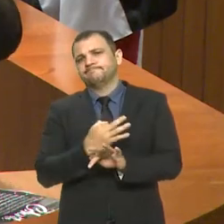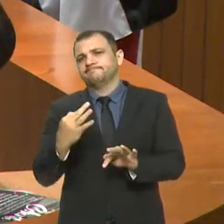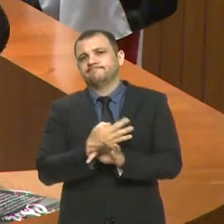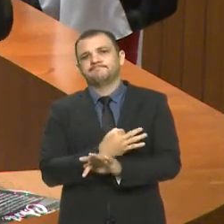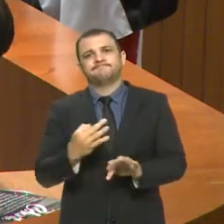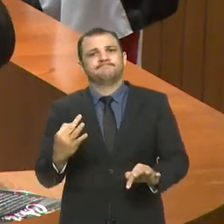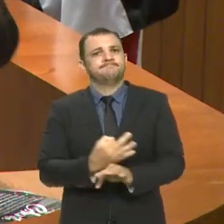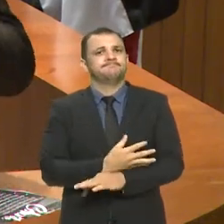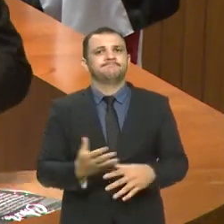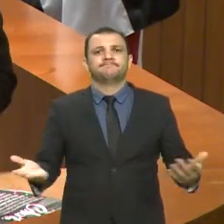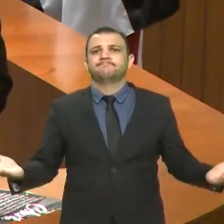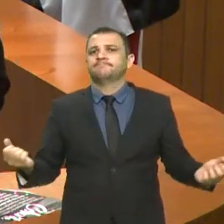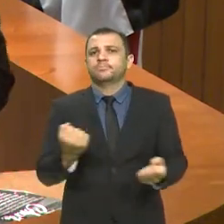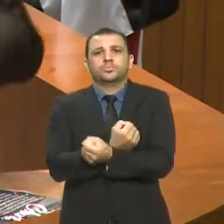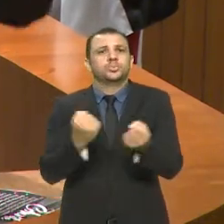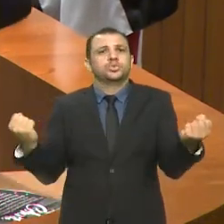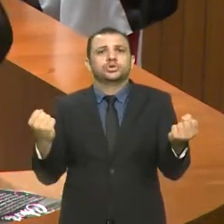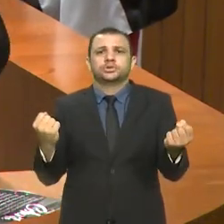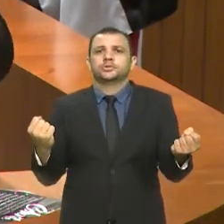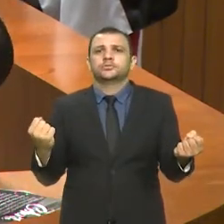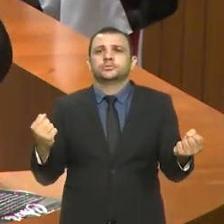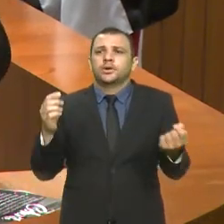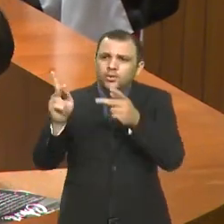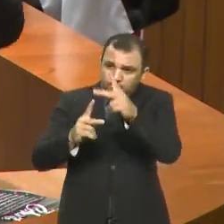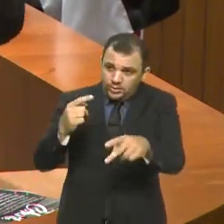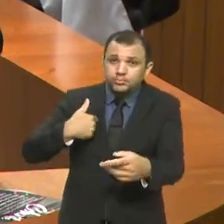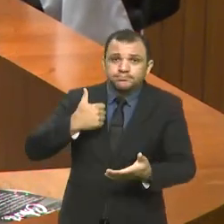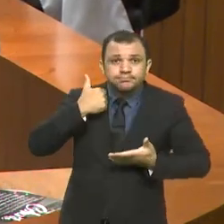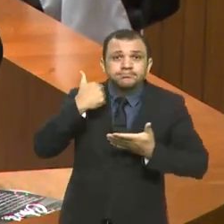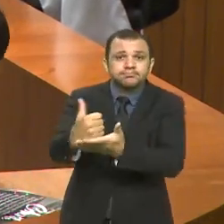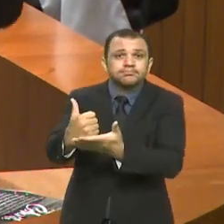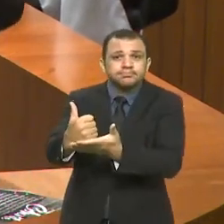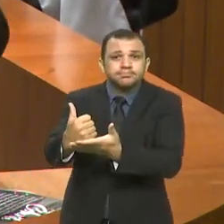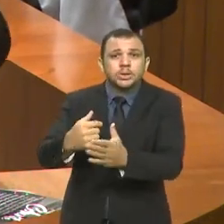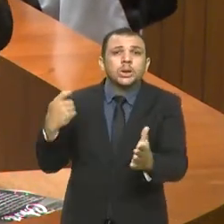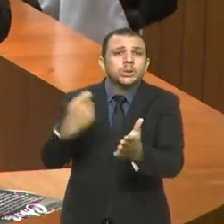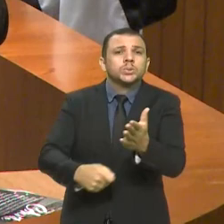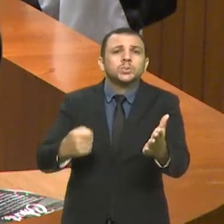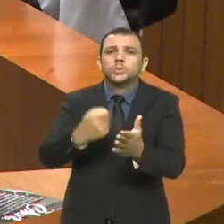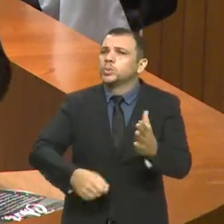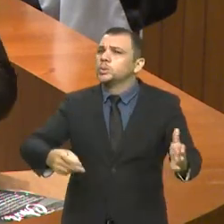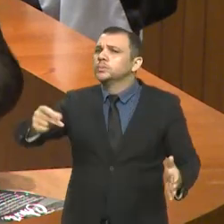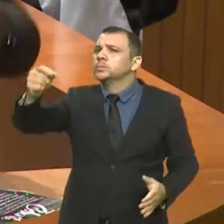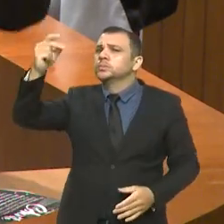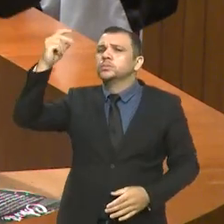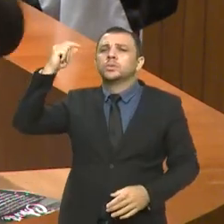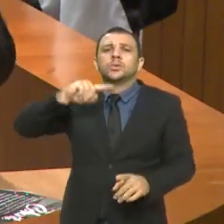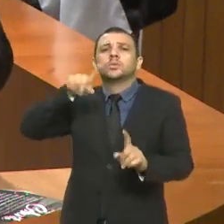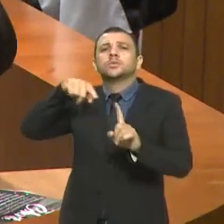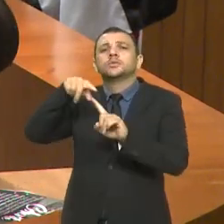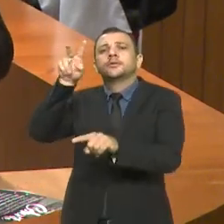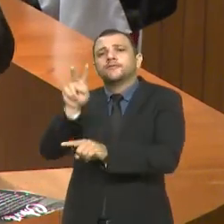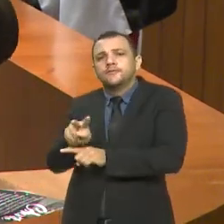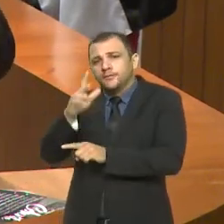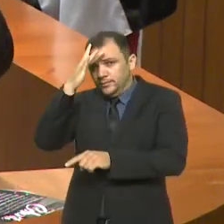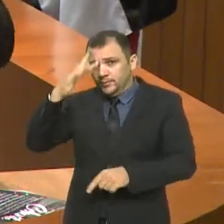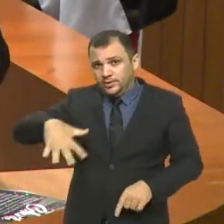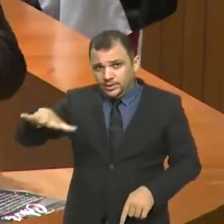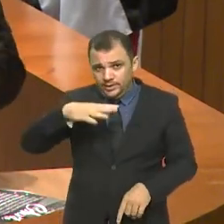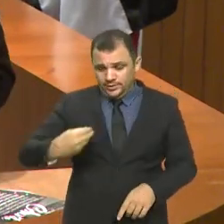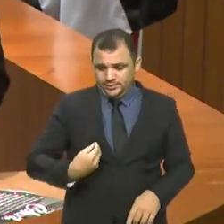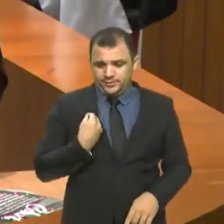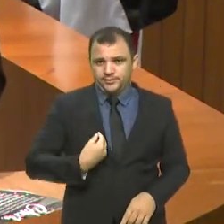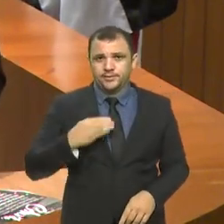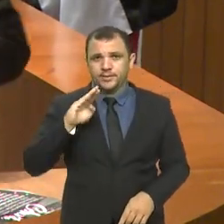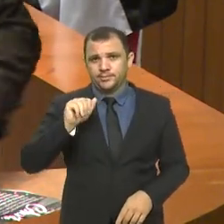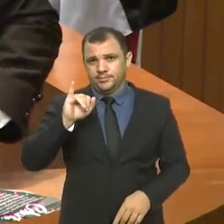com o professor e deputado Elton. A nossa luta é antiga, em defesa dos baixadeiros, em defesa do transporte de ferro no